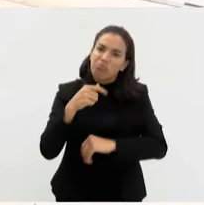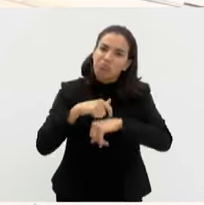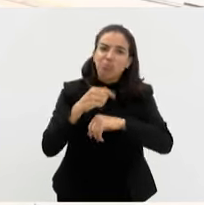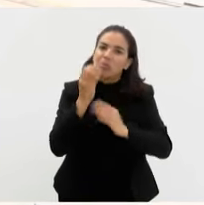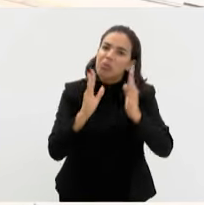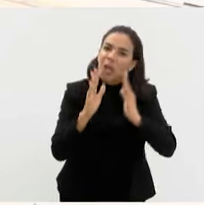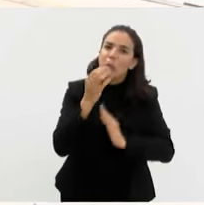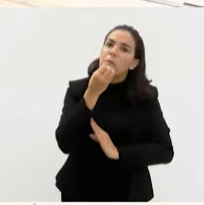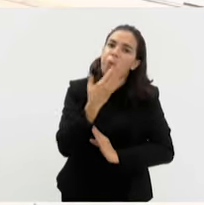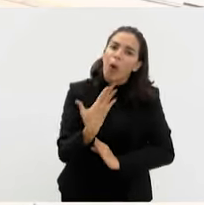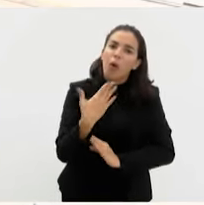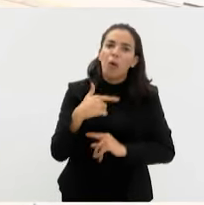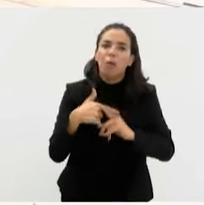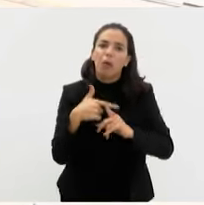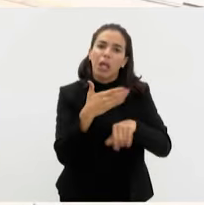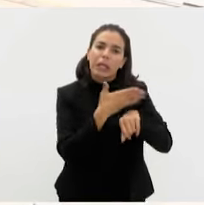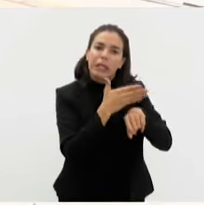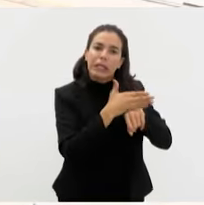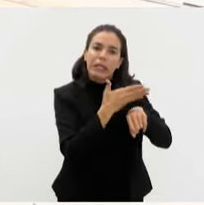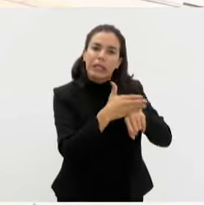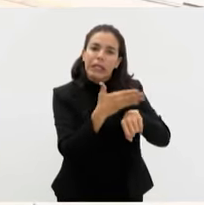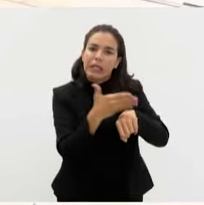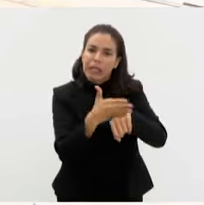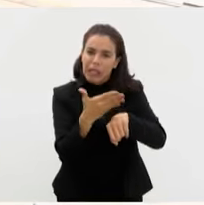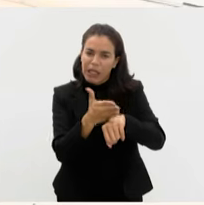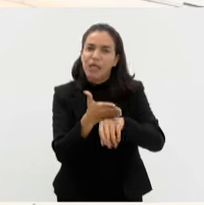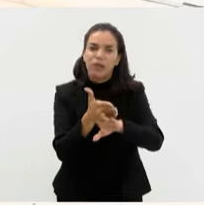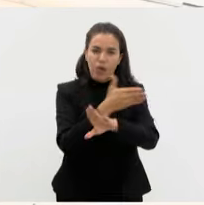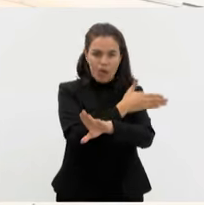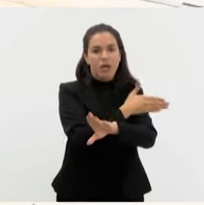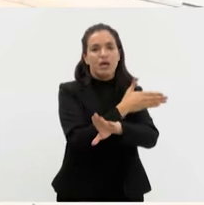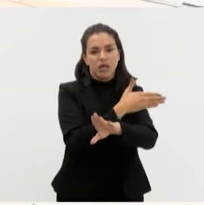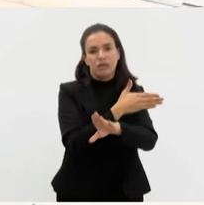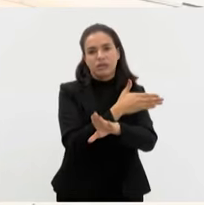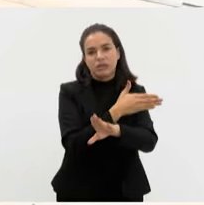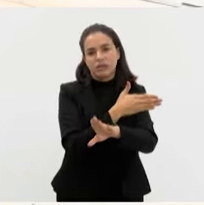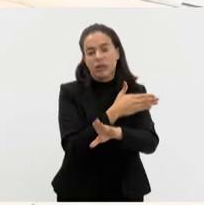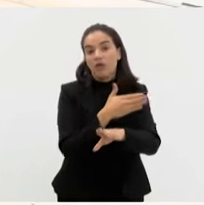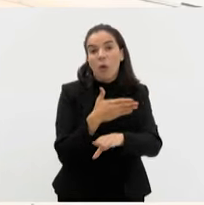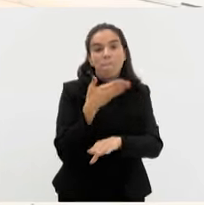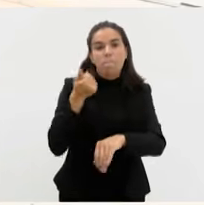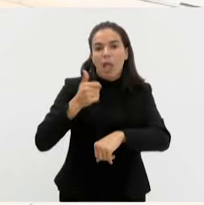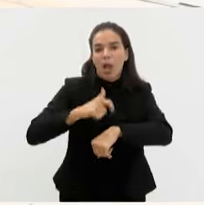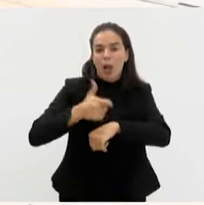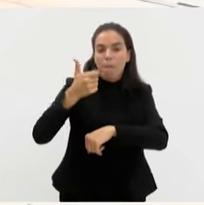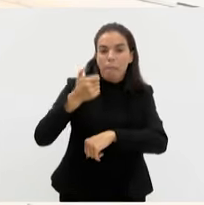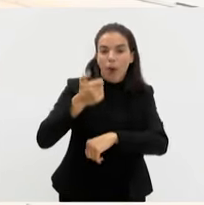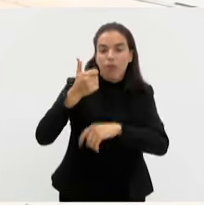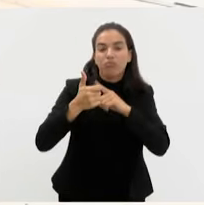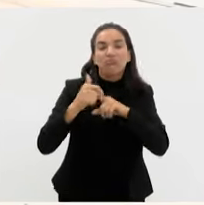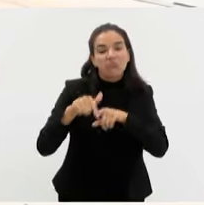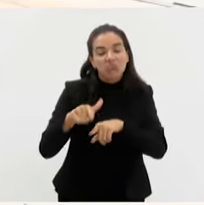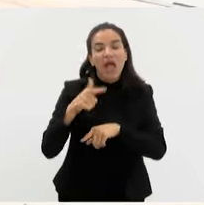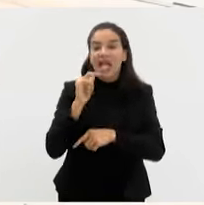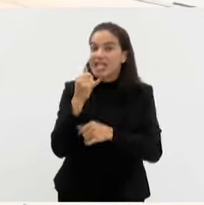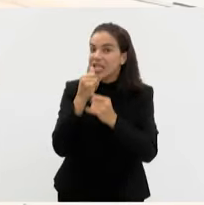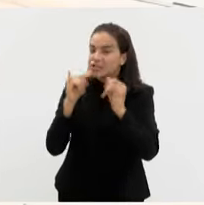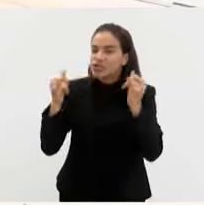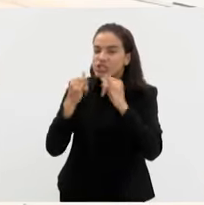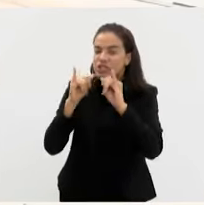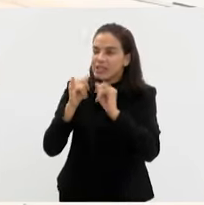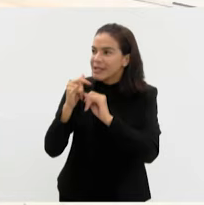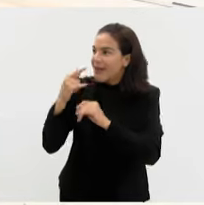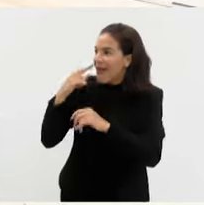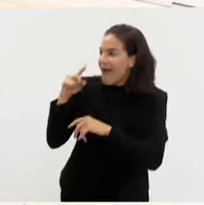né? Comparando aqui com meus treinamentos, que eu estava treinando antes da corrida, né? Foi o meu melhor tempo. Eu acho que a energia do pessoal, a energia da